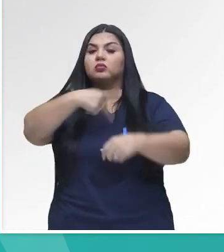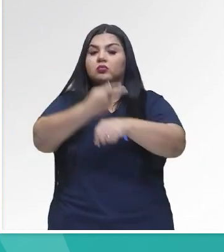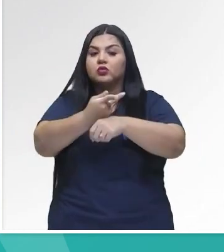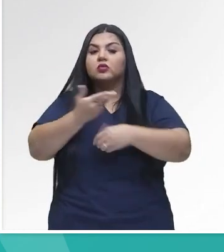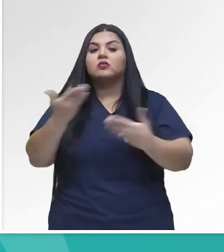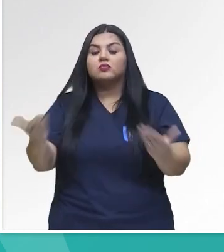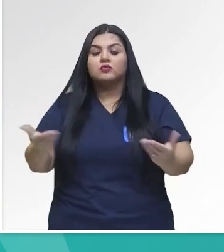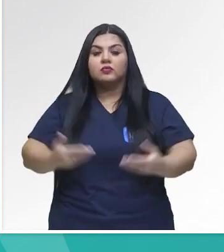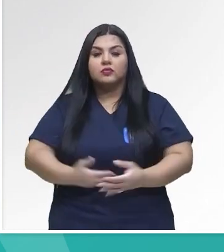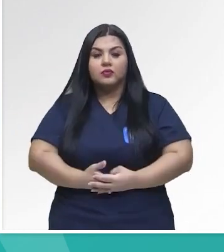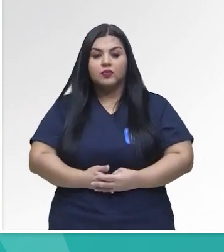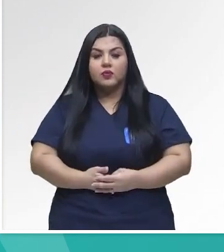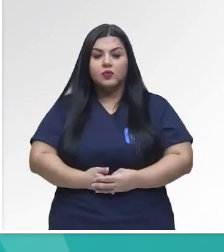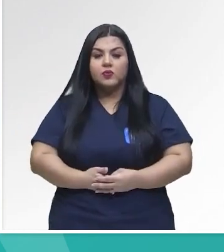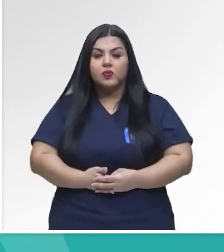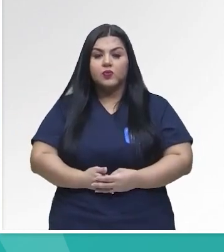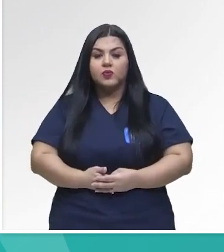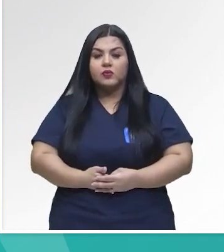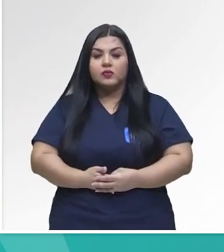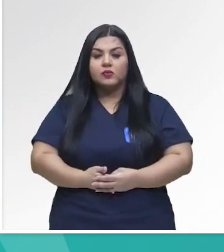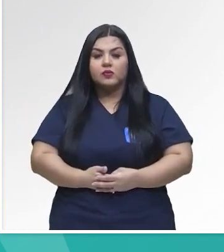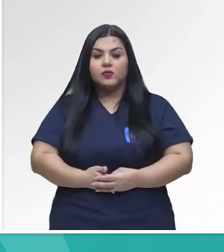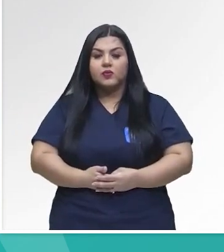torre? É o